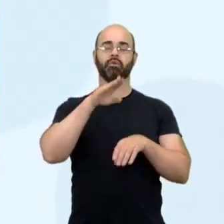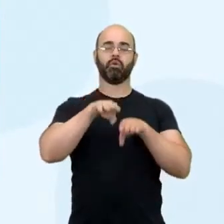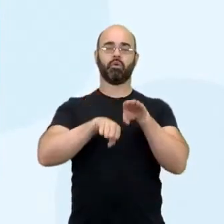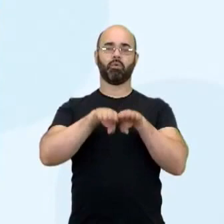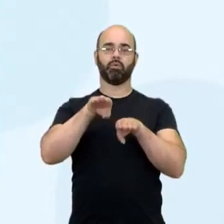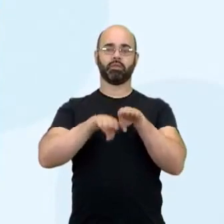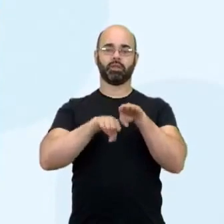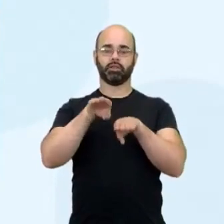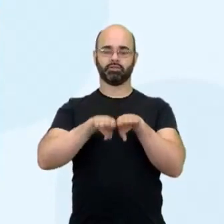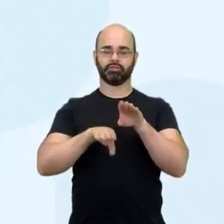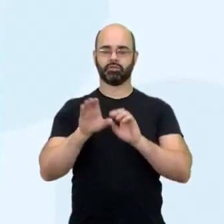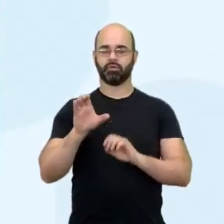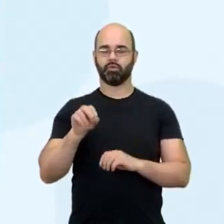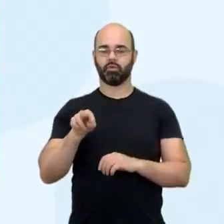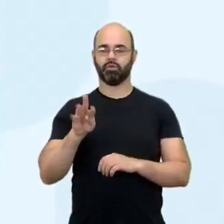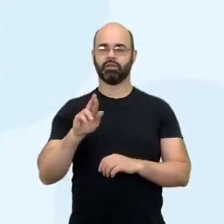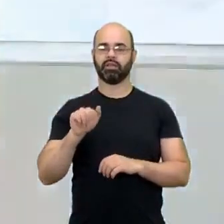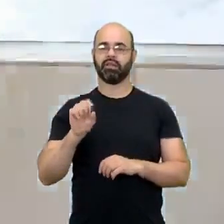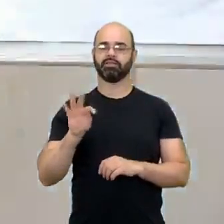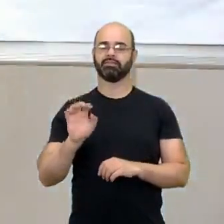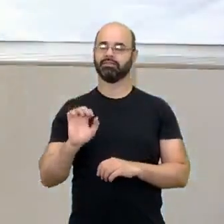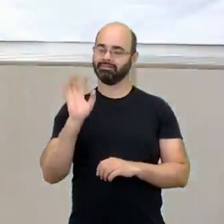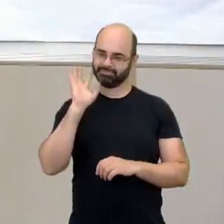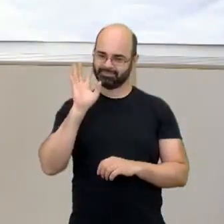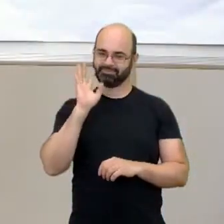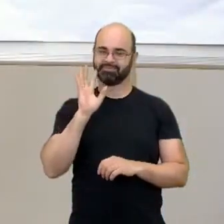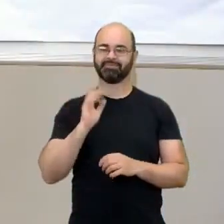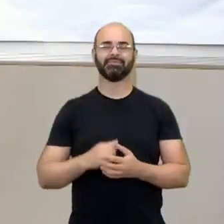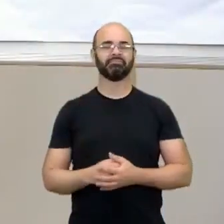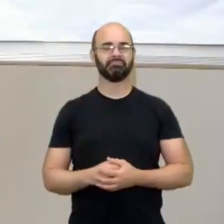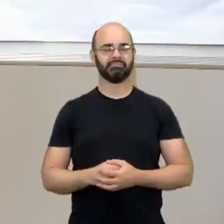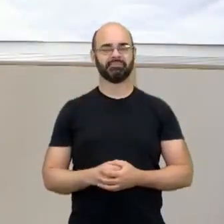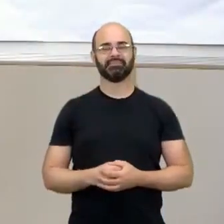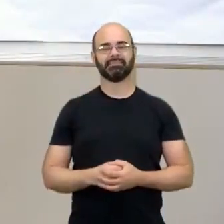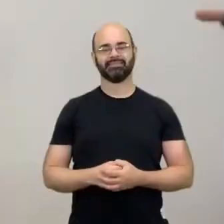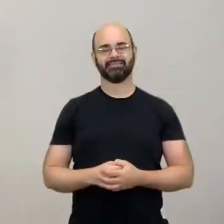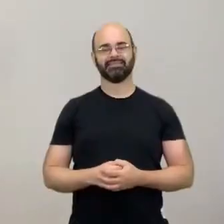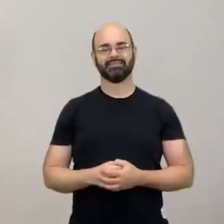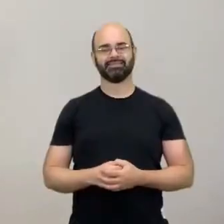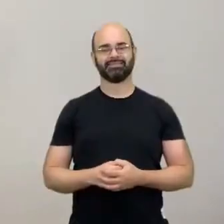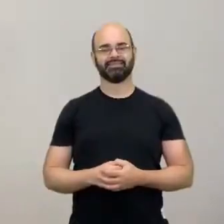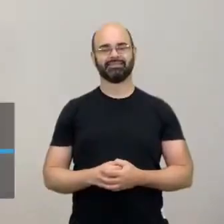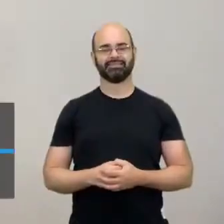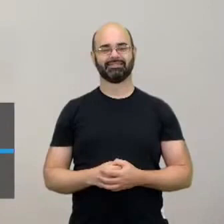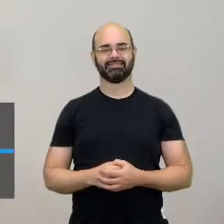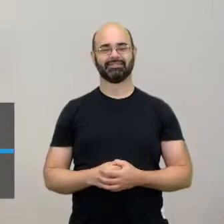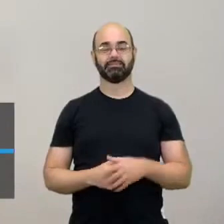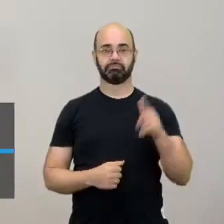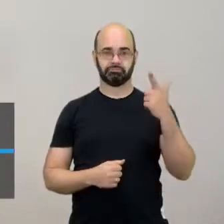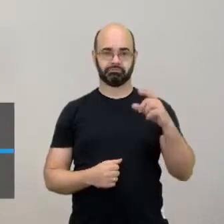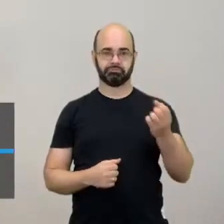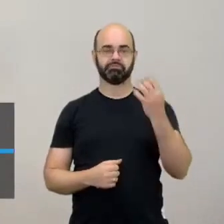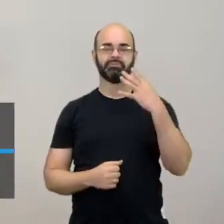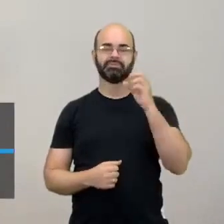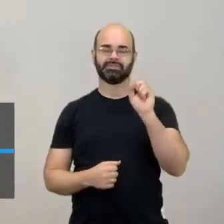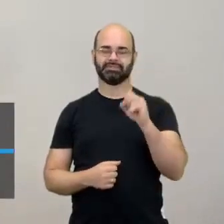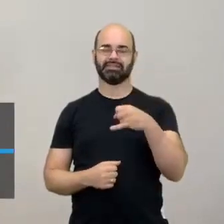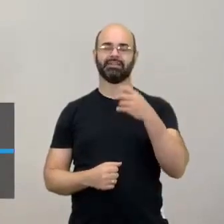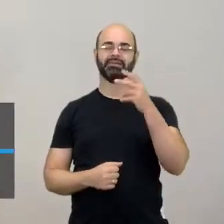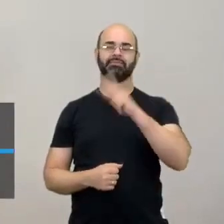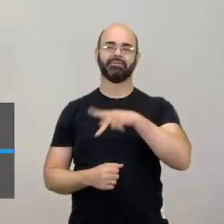contraste. Bacana aí, muito criativo. E aí? Ó, a Opa, chegou mais? Chegou, a Pro Maria